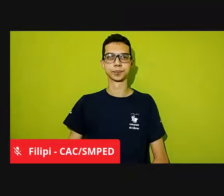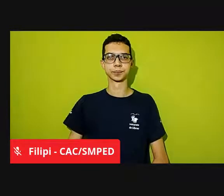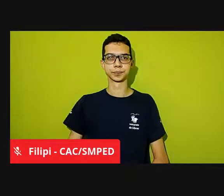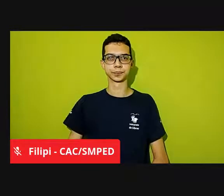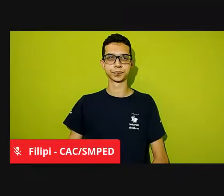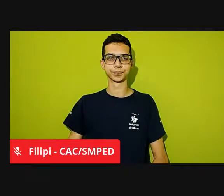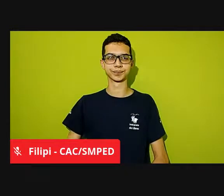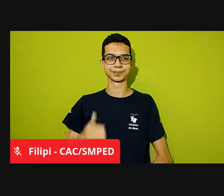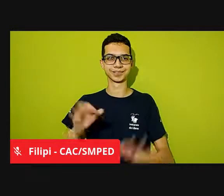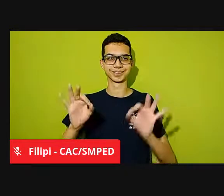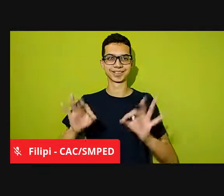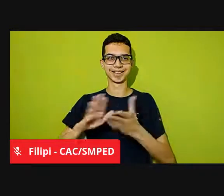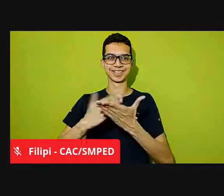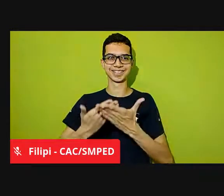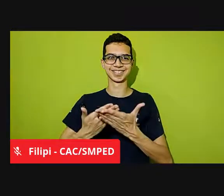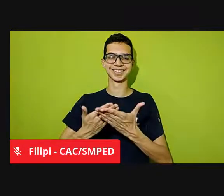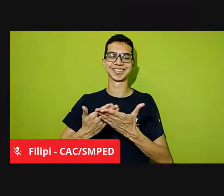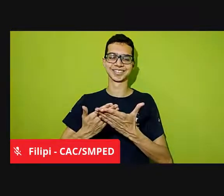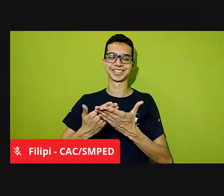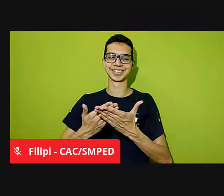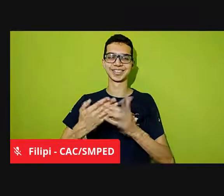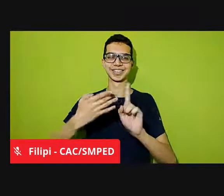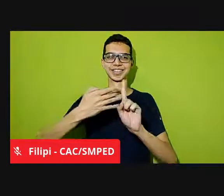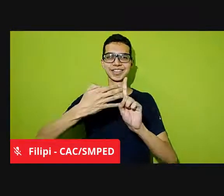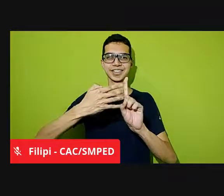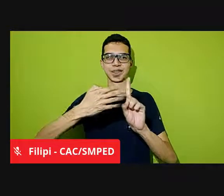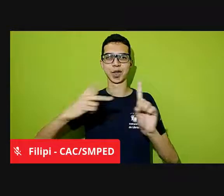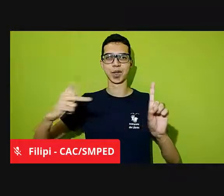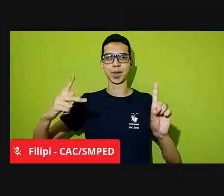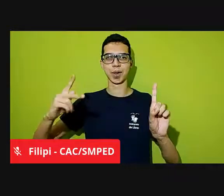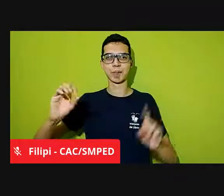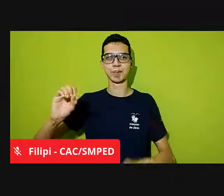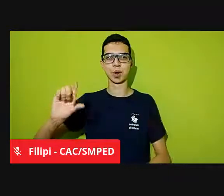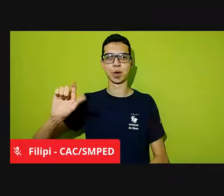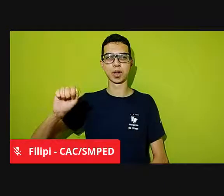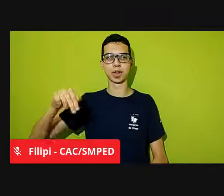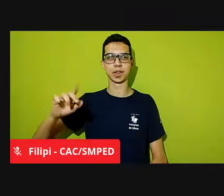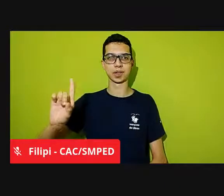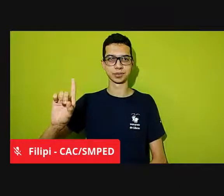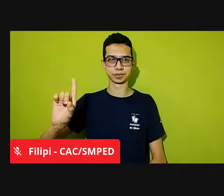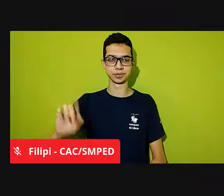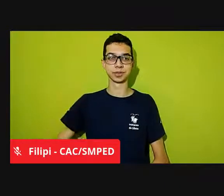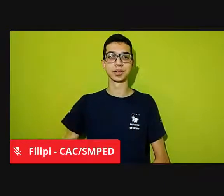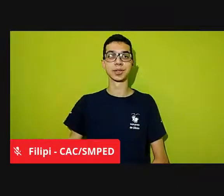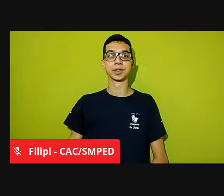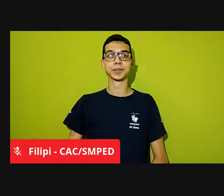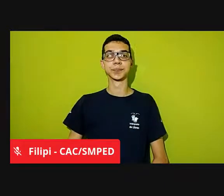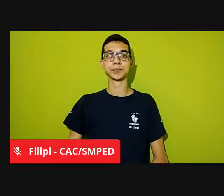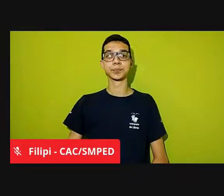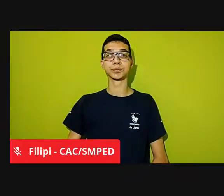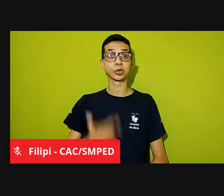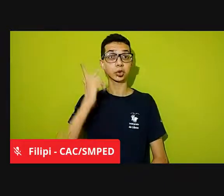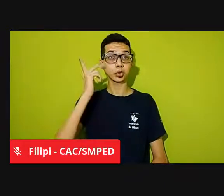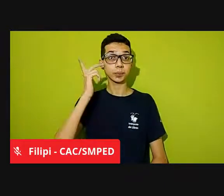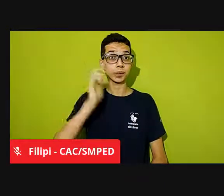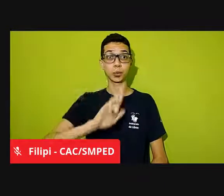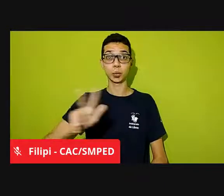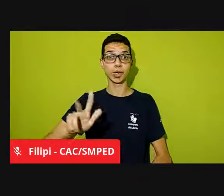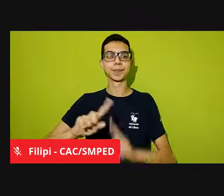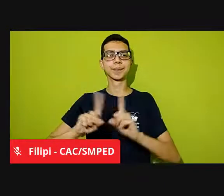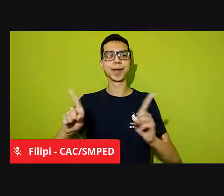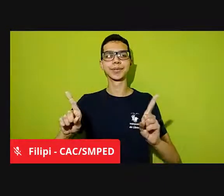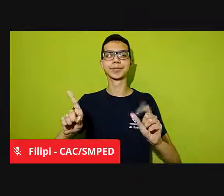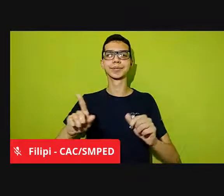Isso, tá certinho. Tete fez certo aí. Síndrome de Poland. E ela não é tão comum, mas ela pode acontecer em muitas outras